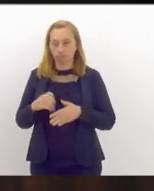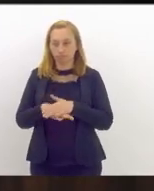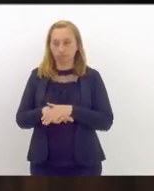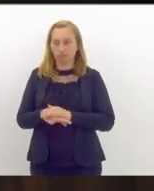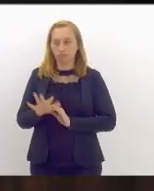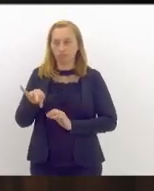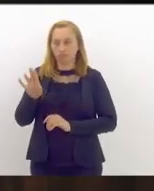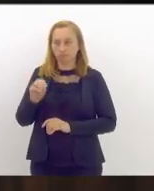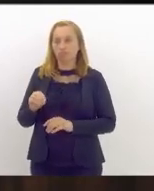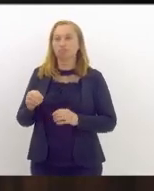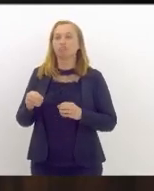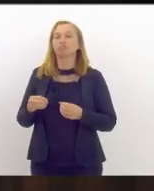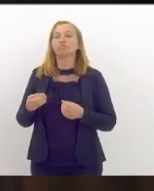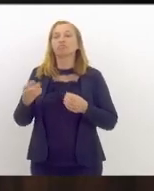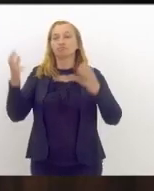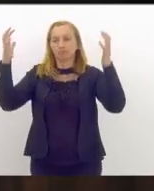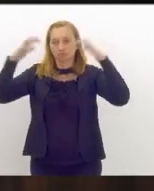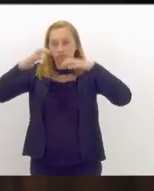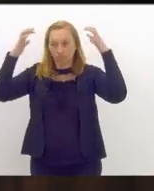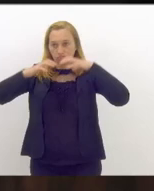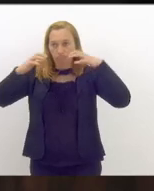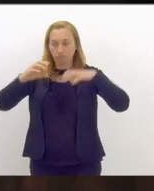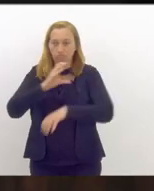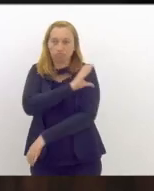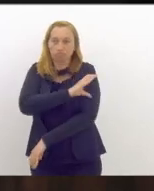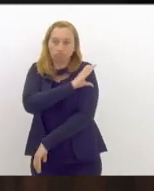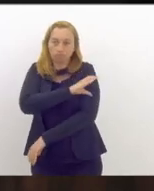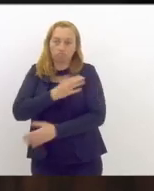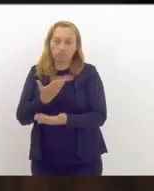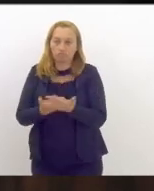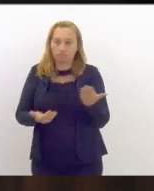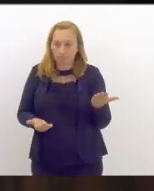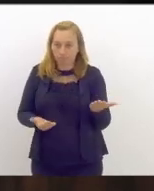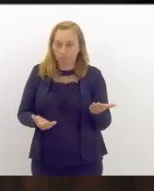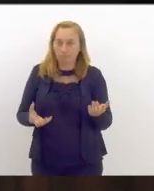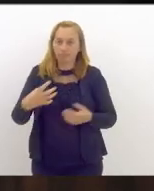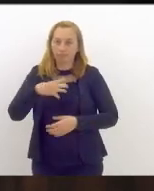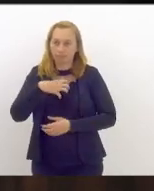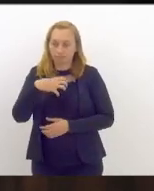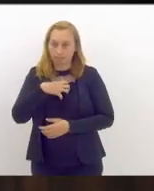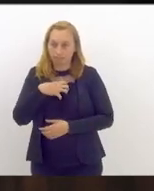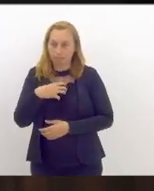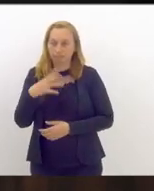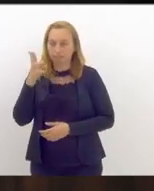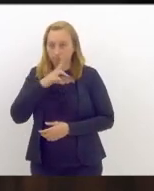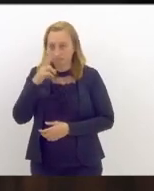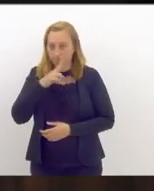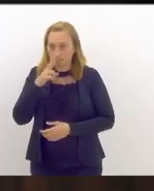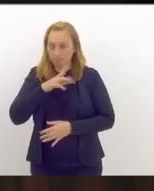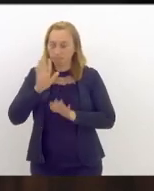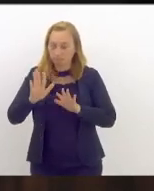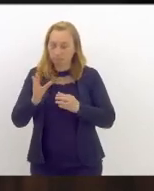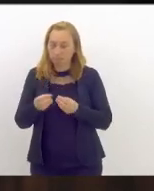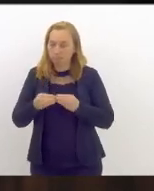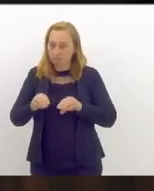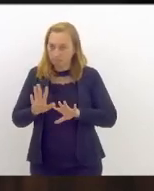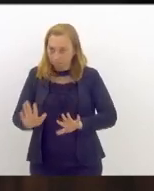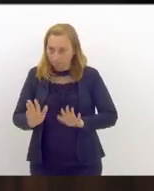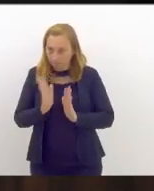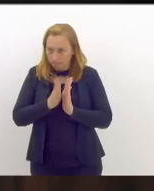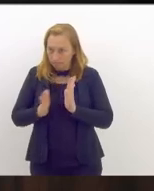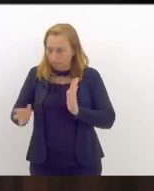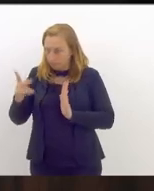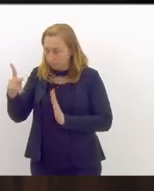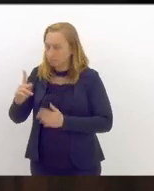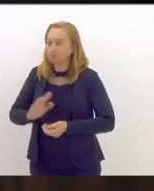choveu também em campo choveu daqui a pouco pede o objetivo daquela amizade pública e da emergência sem prejuízo da questão de ódio